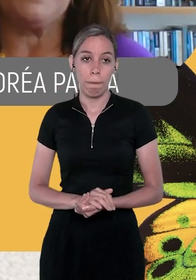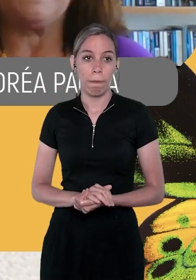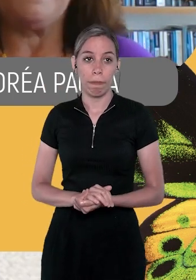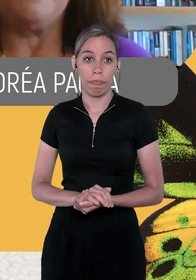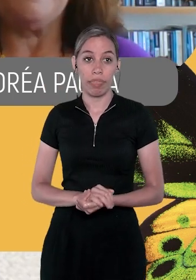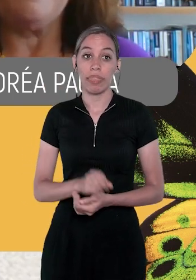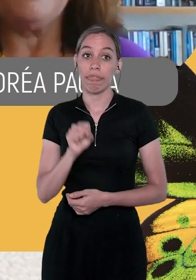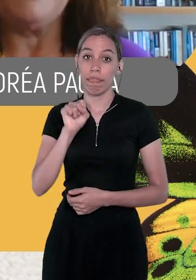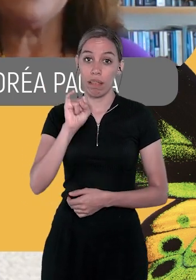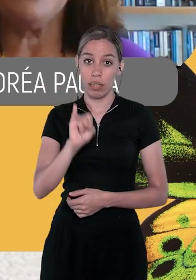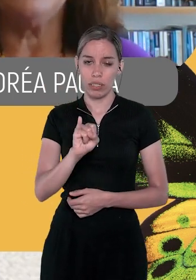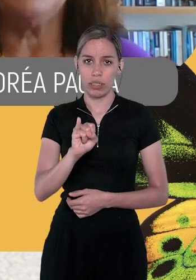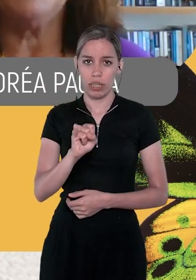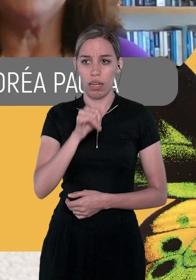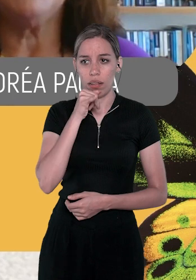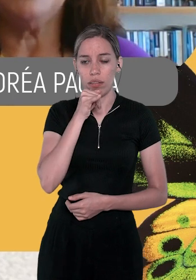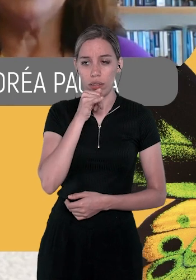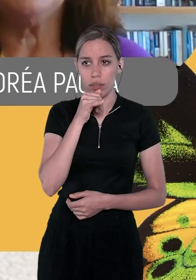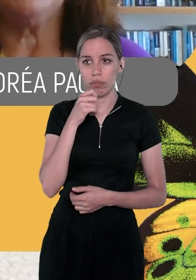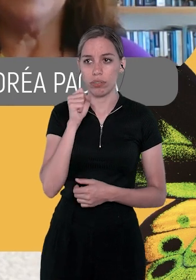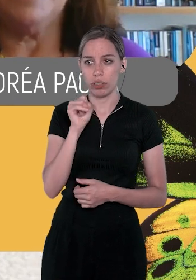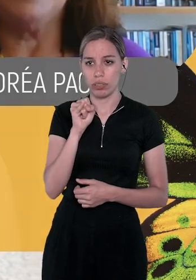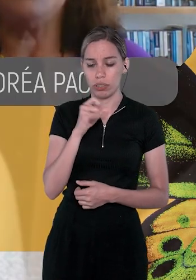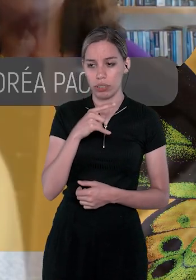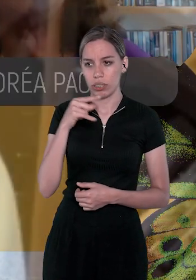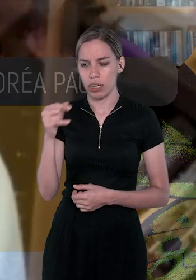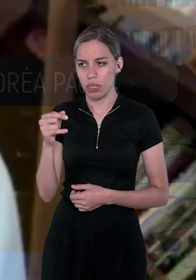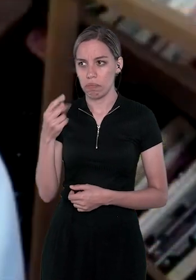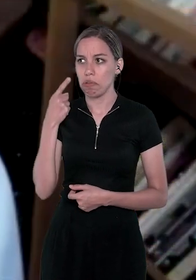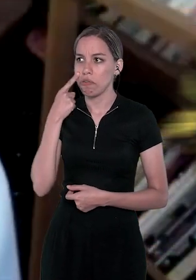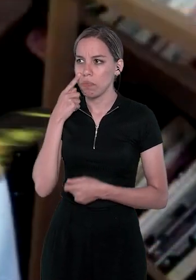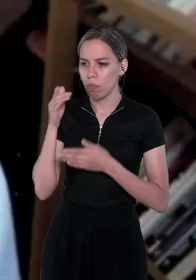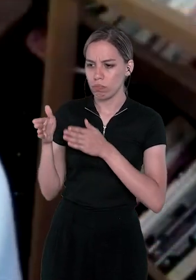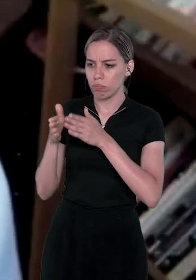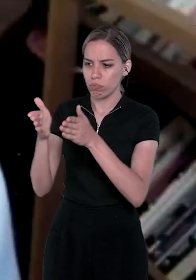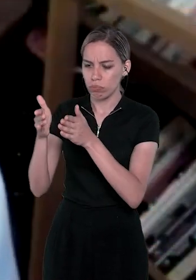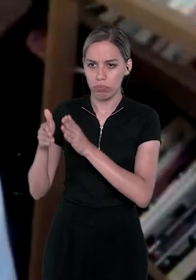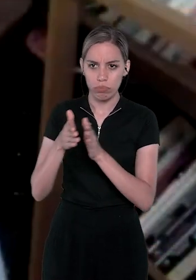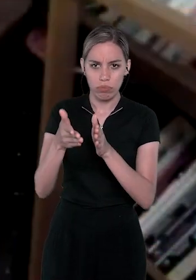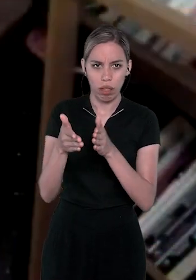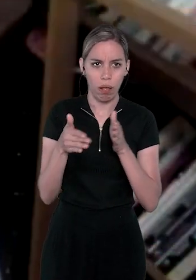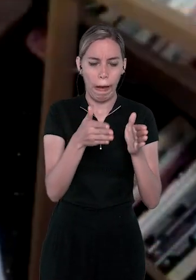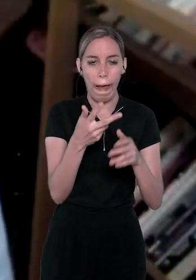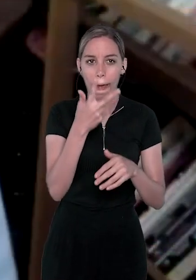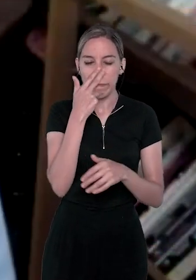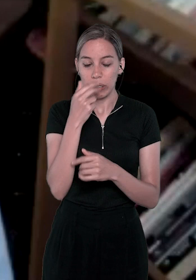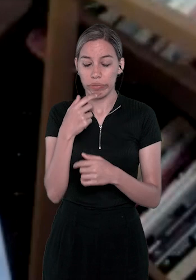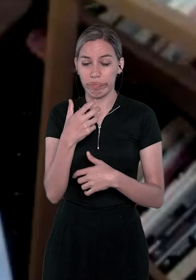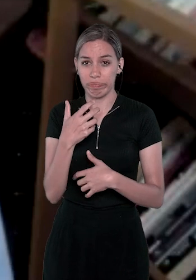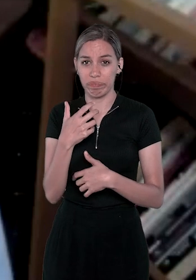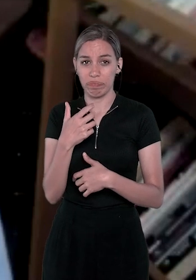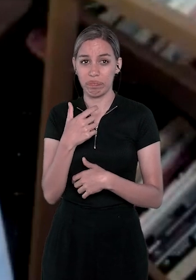Se você não dá uma saída, se você não mostra caminhos, fica uma coisa meio sufocante, né? Fica uma coisa